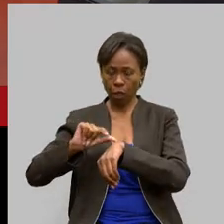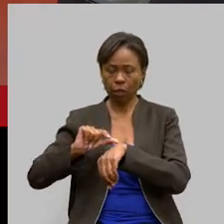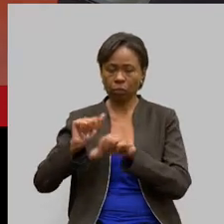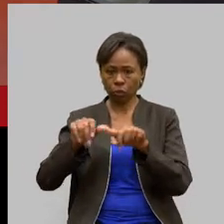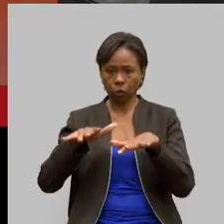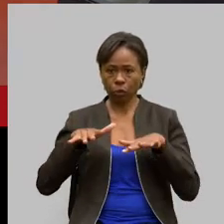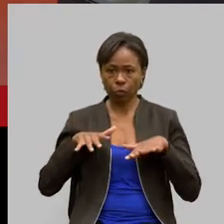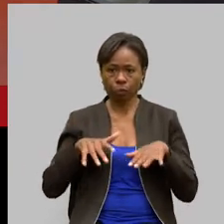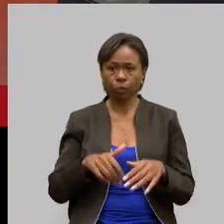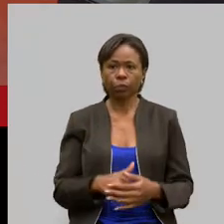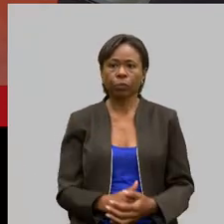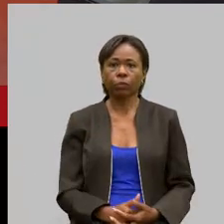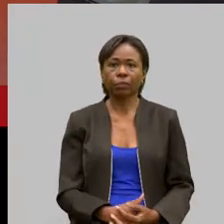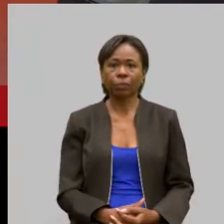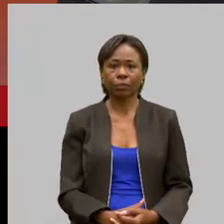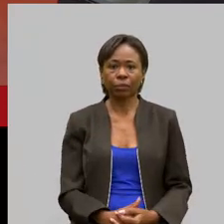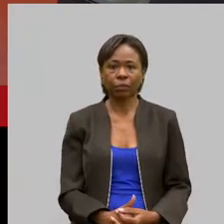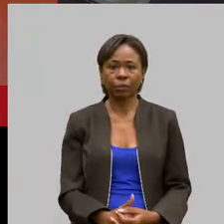falar